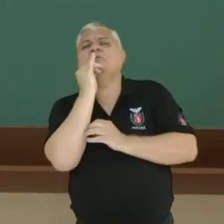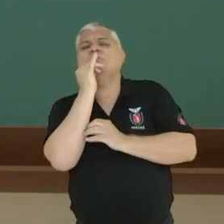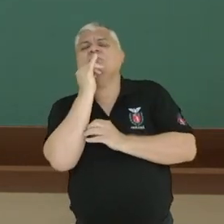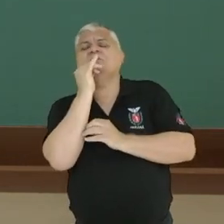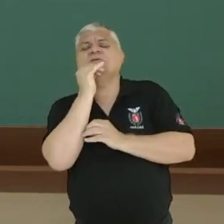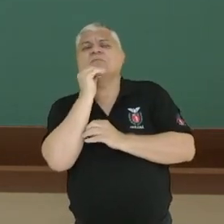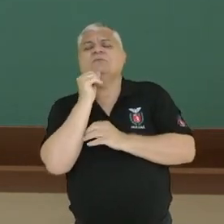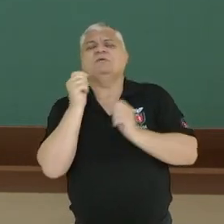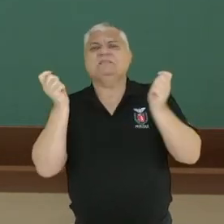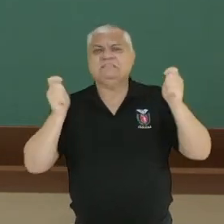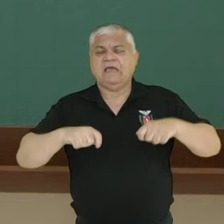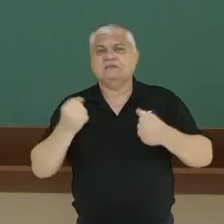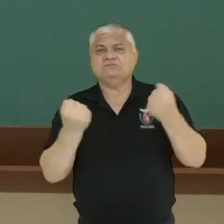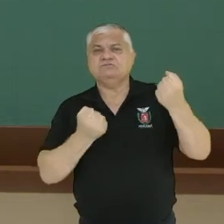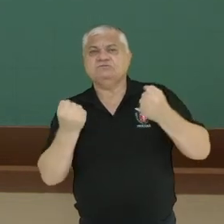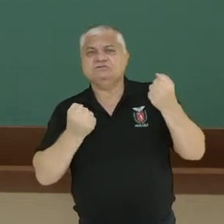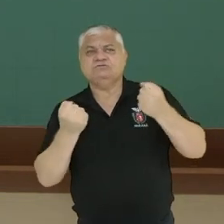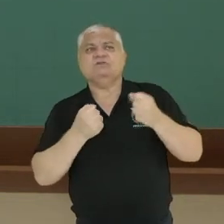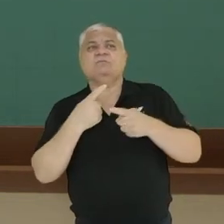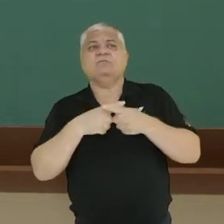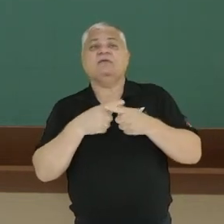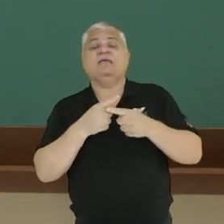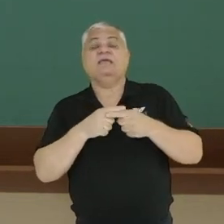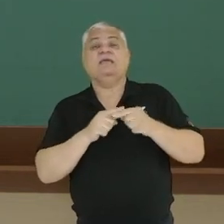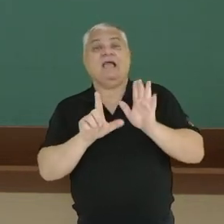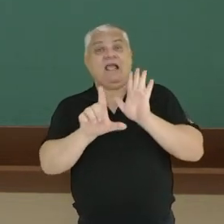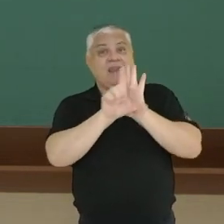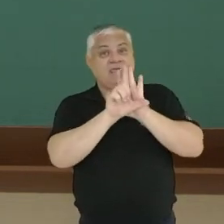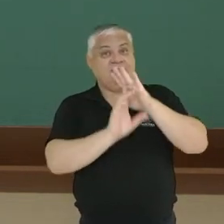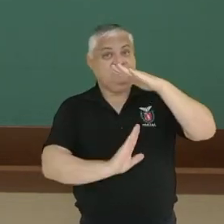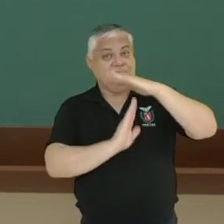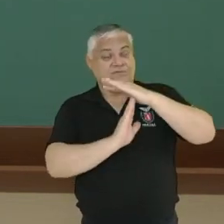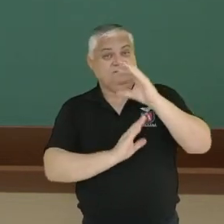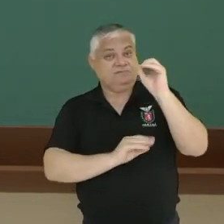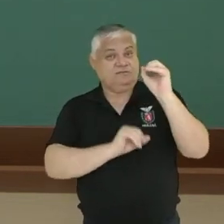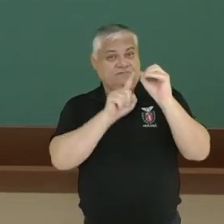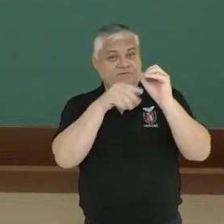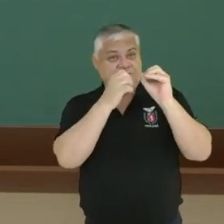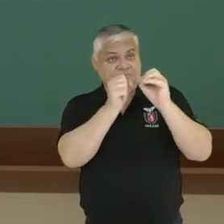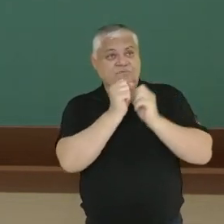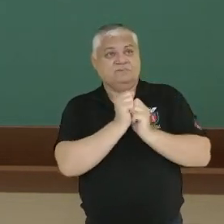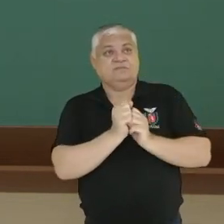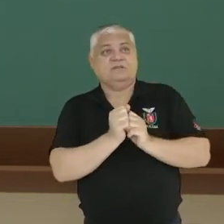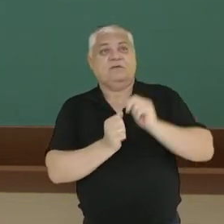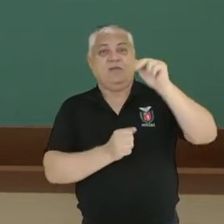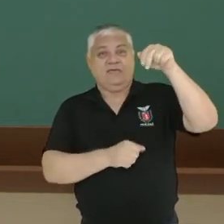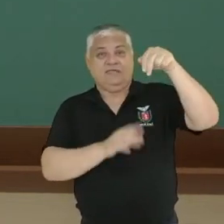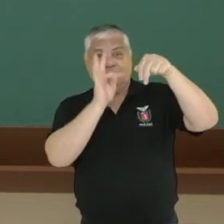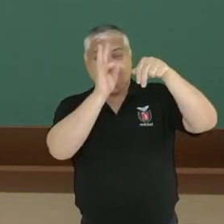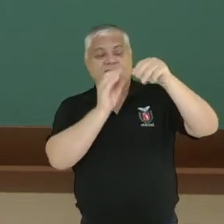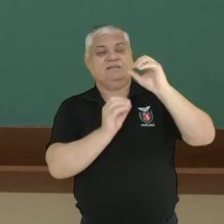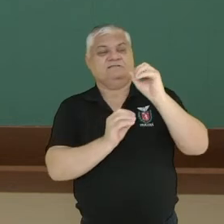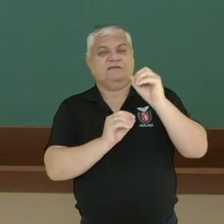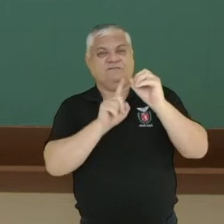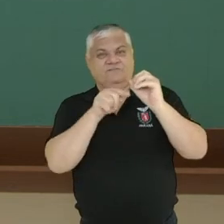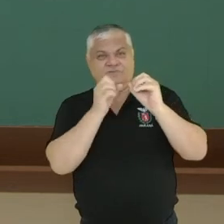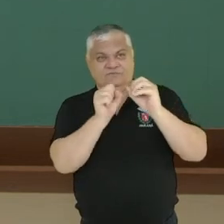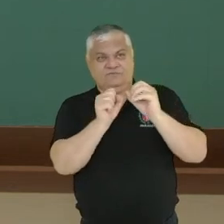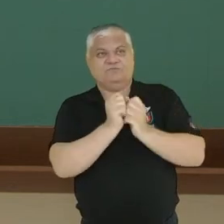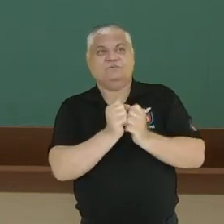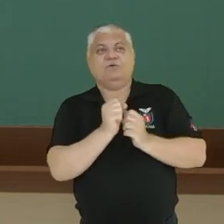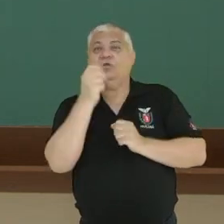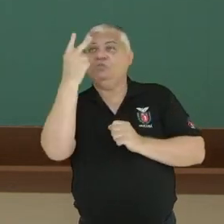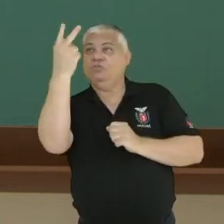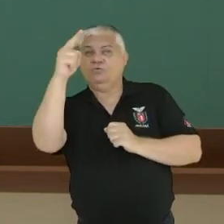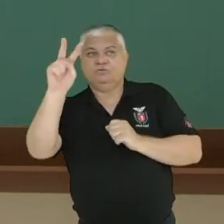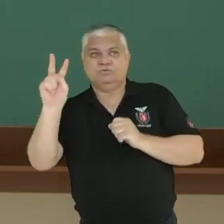condições de dirigir. O permitido por lei é 0,8, então N de T igual a 0,8. Esse 2 que